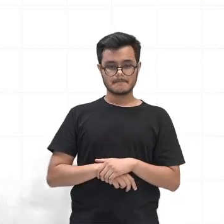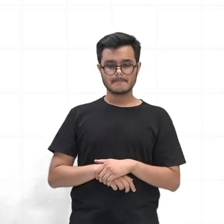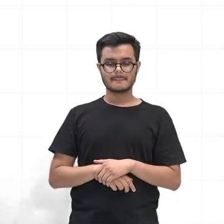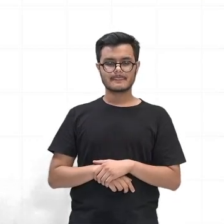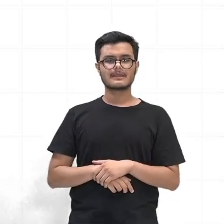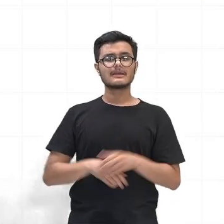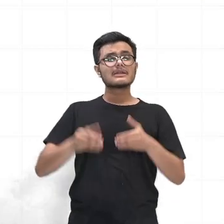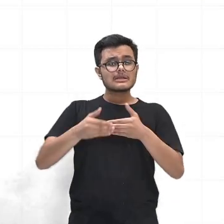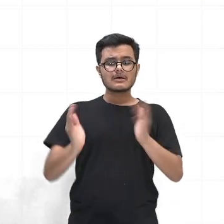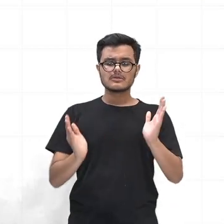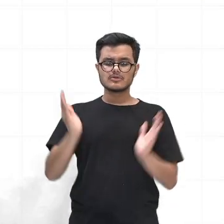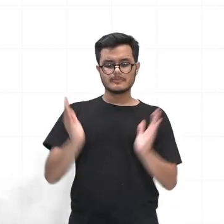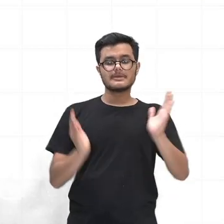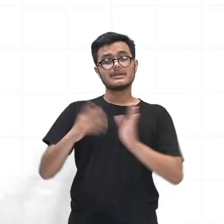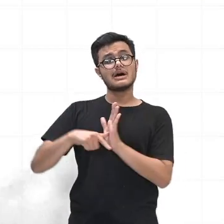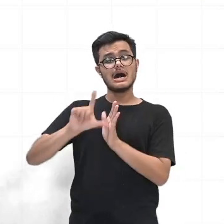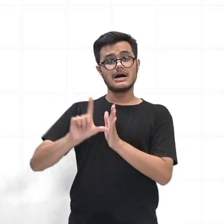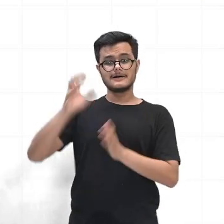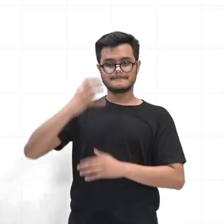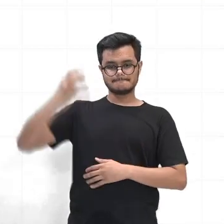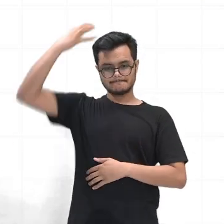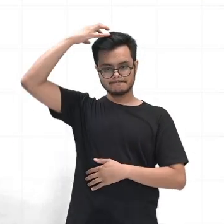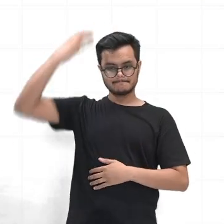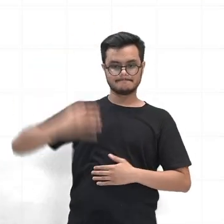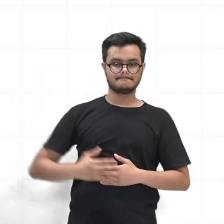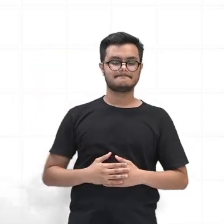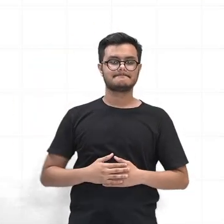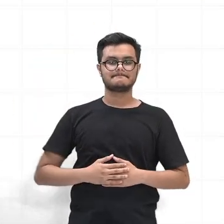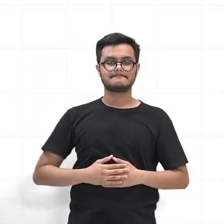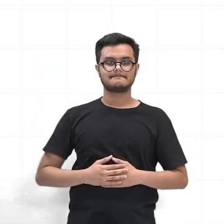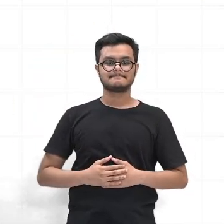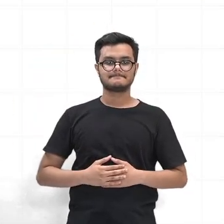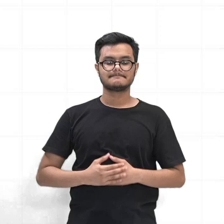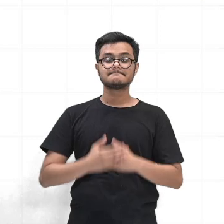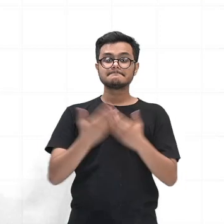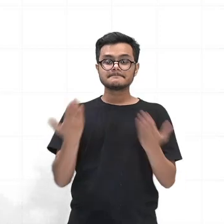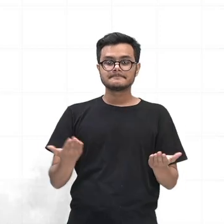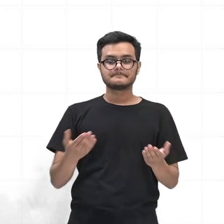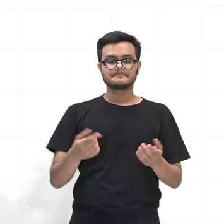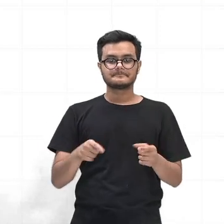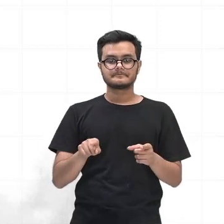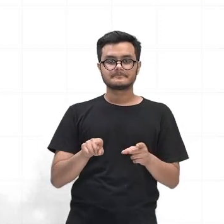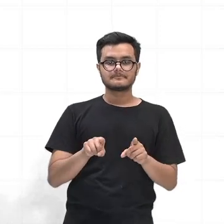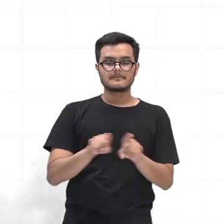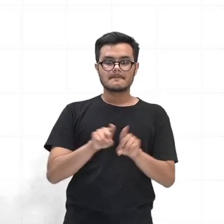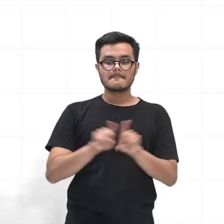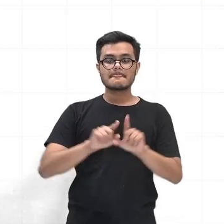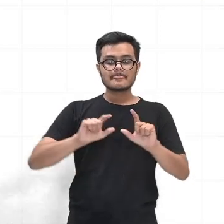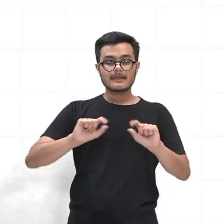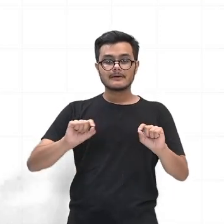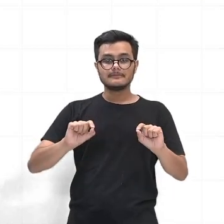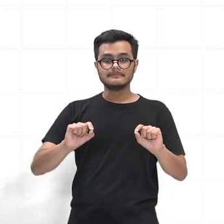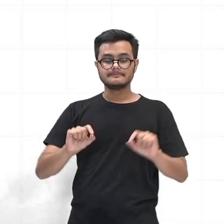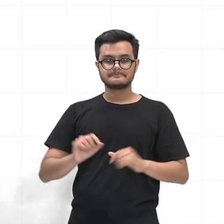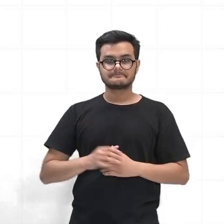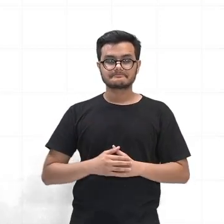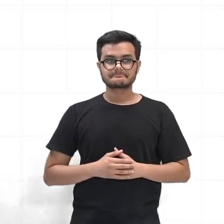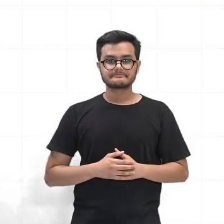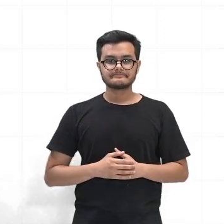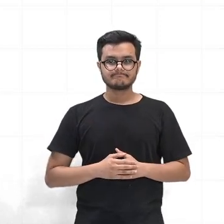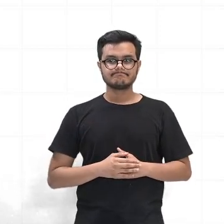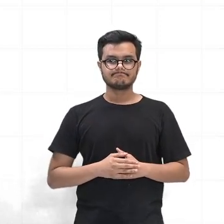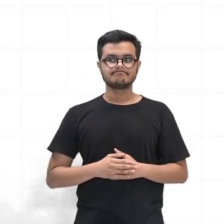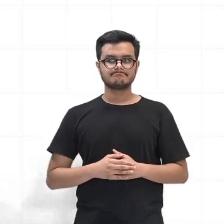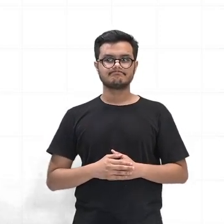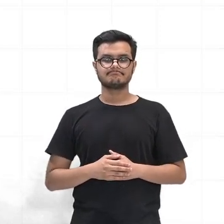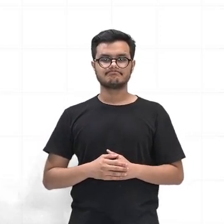dessa fase pré-colonial da região, certo? Além dos povos marajoaras, que não deixaram de